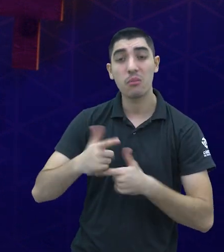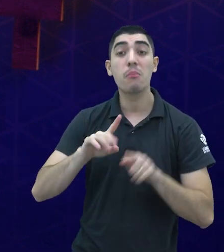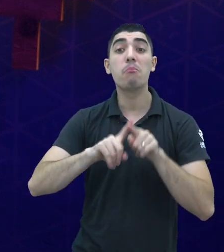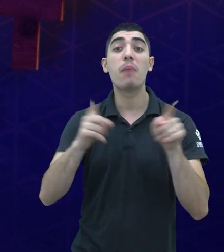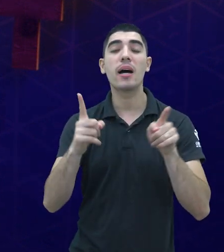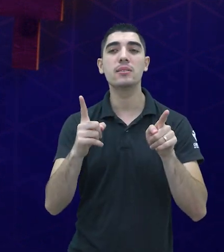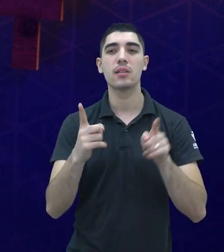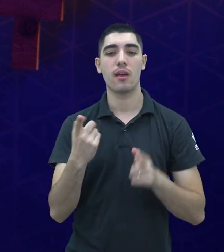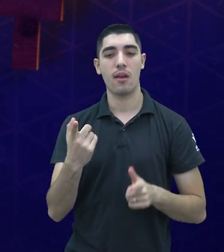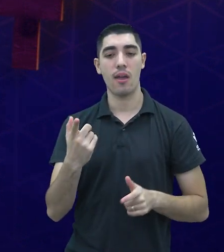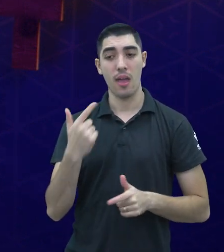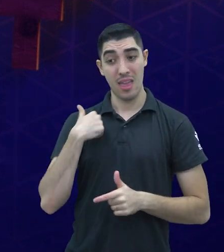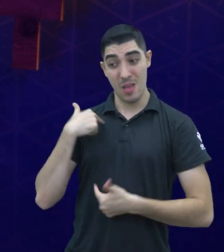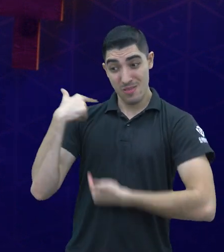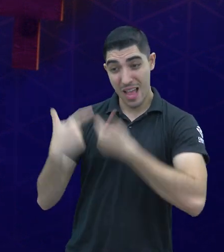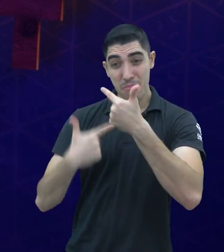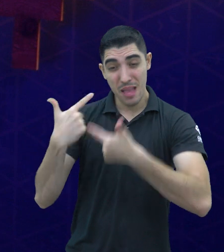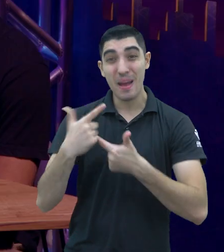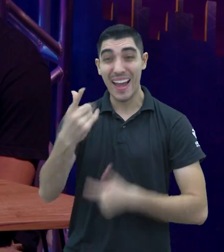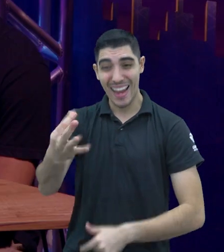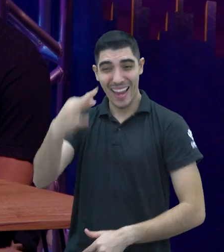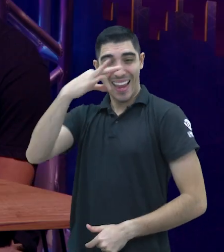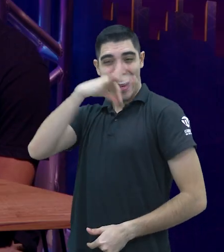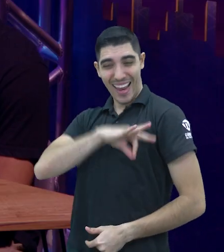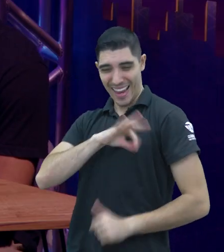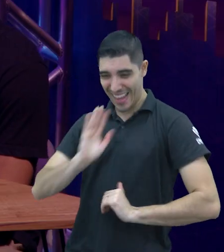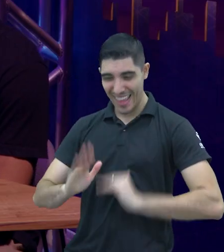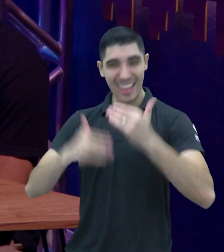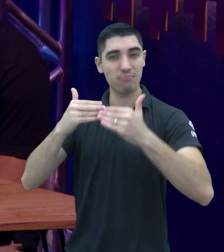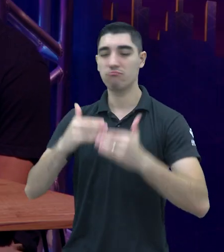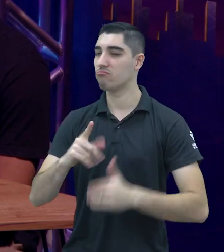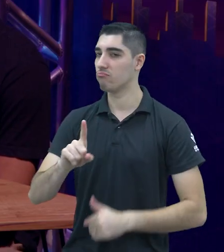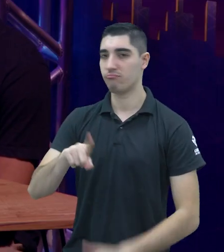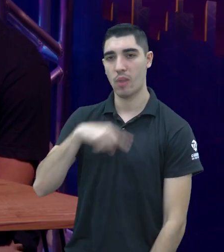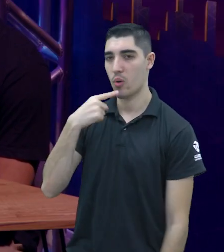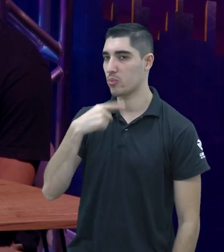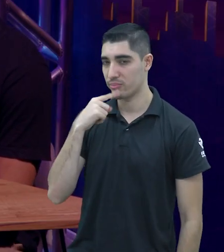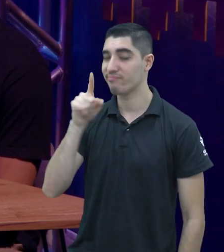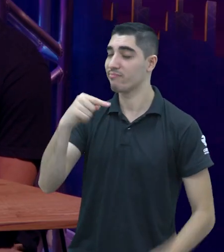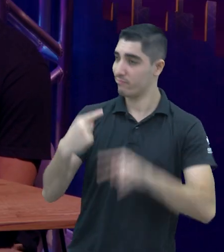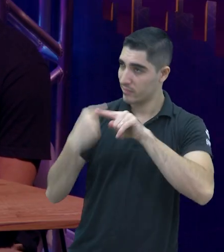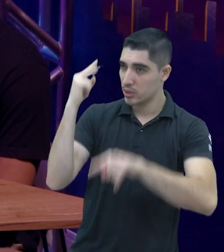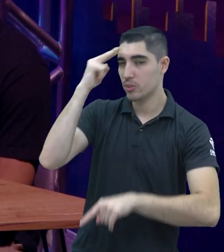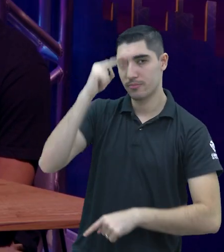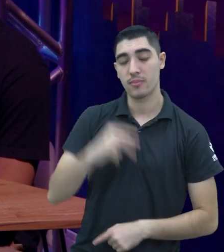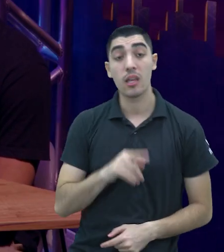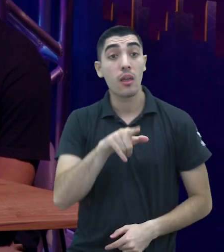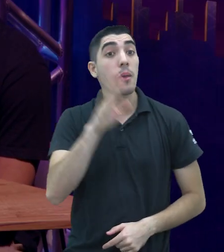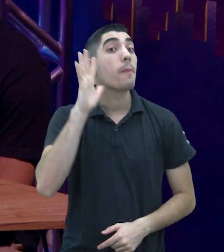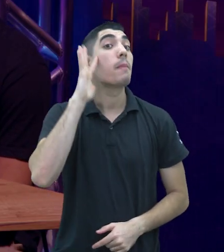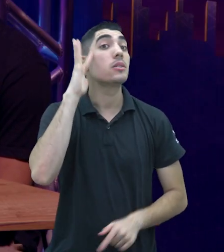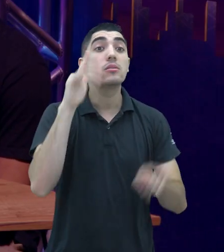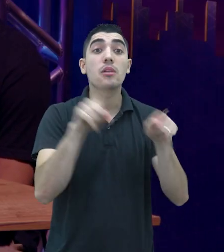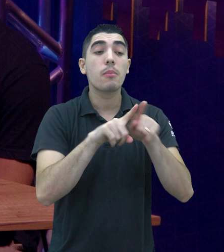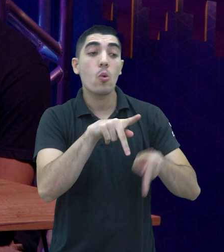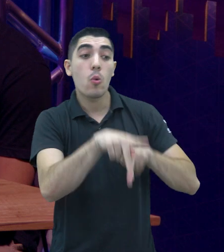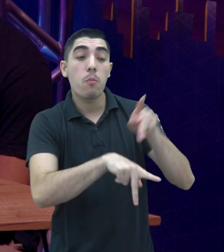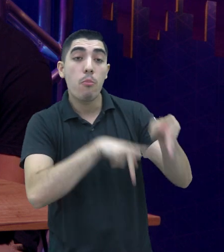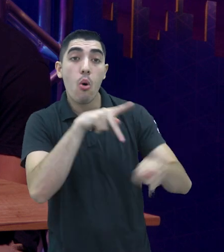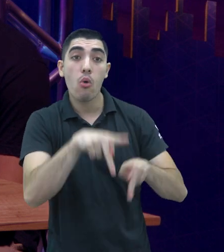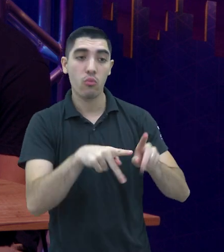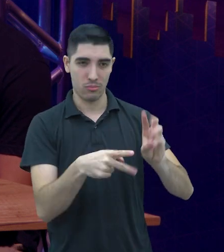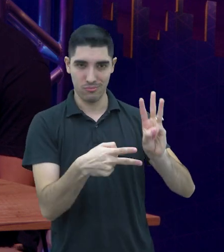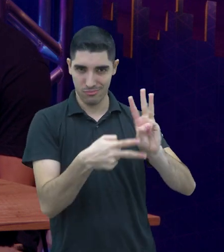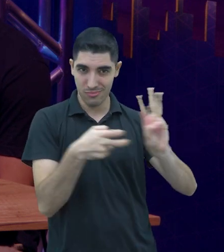esse pouco retorno do seu esforço. Exatamente, se a gente for pensar ainda nos povos originários, né,